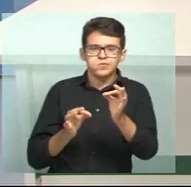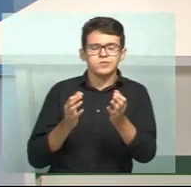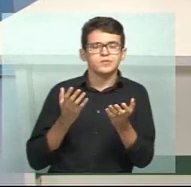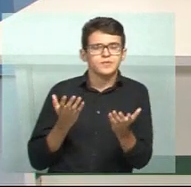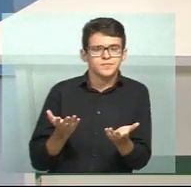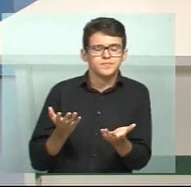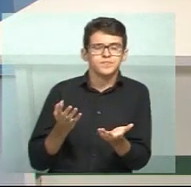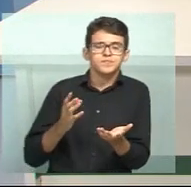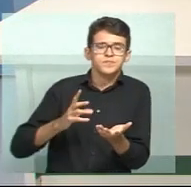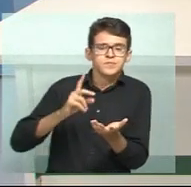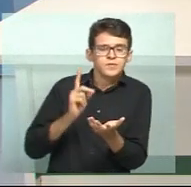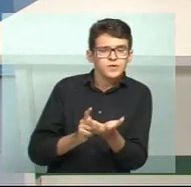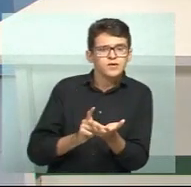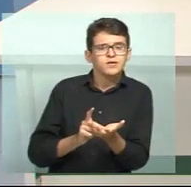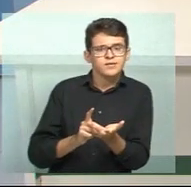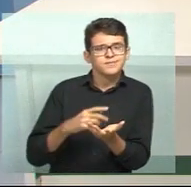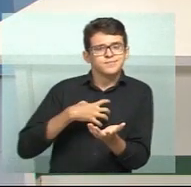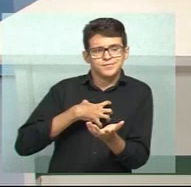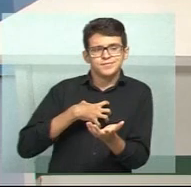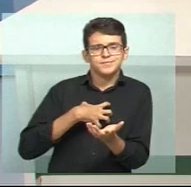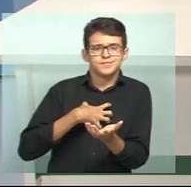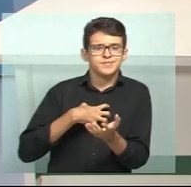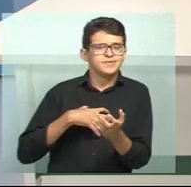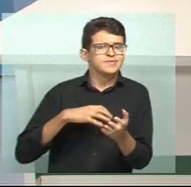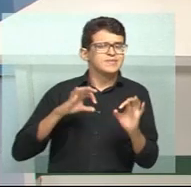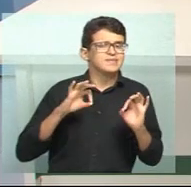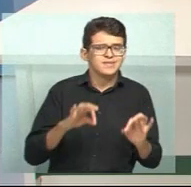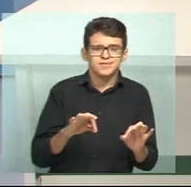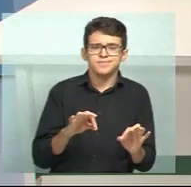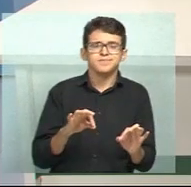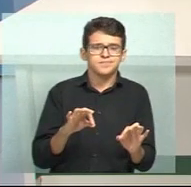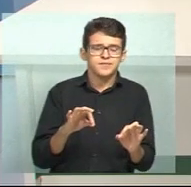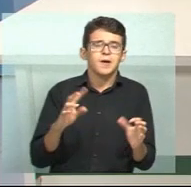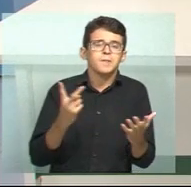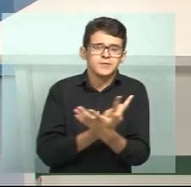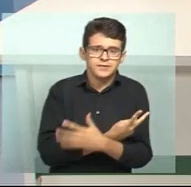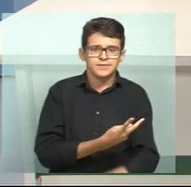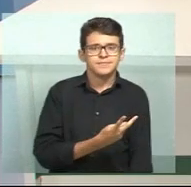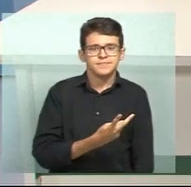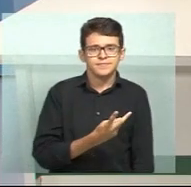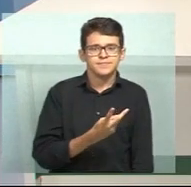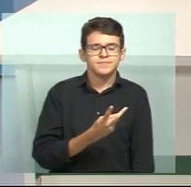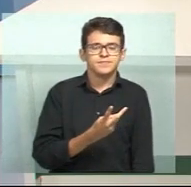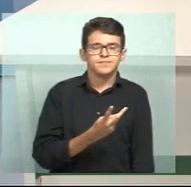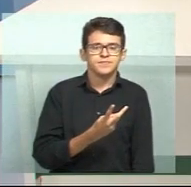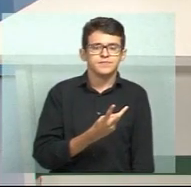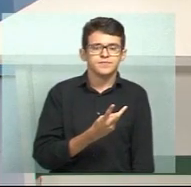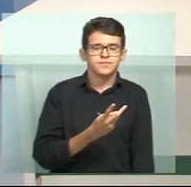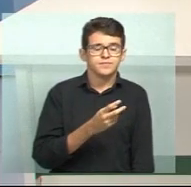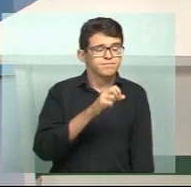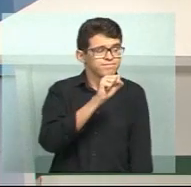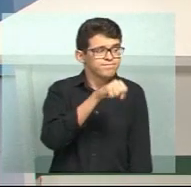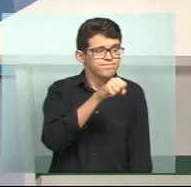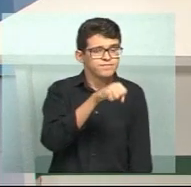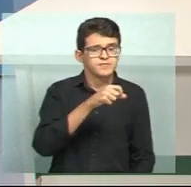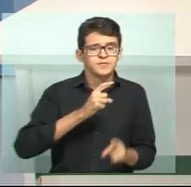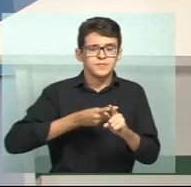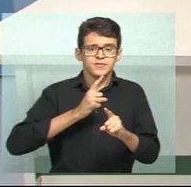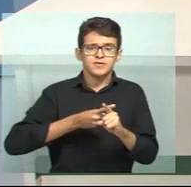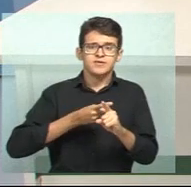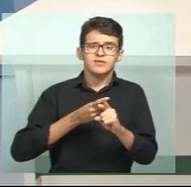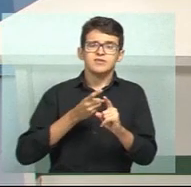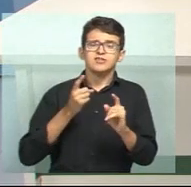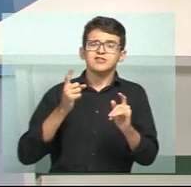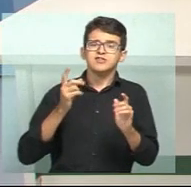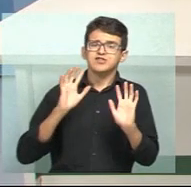todos nós esperávamos já... Já era previsto, né? Já era previsto em relação... Eu acho incrível. Até pelo histórico da votação da